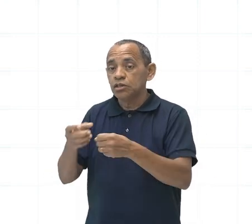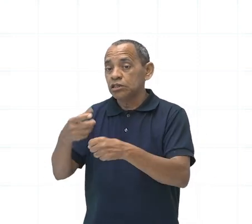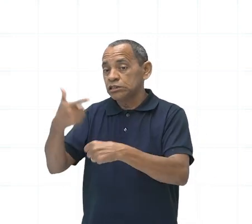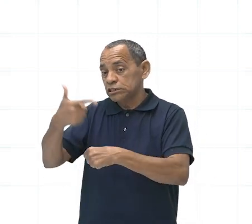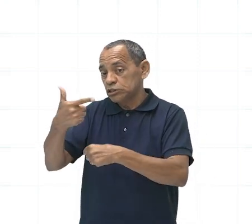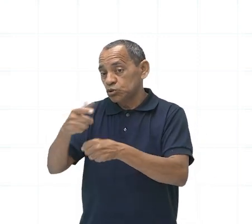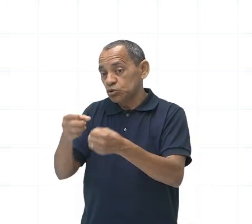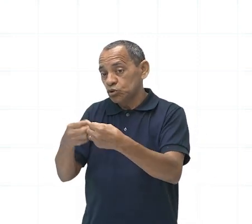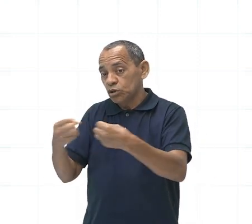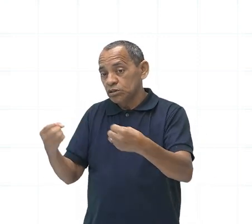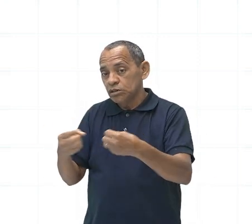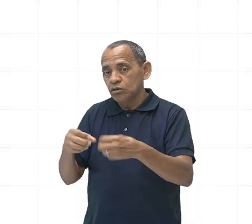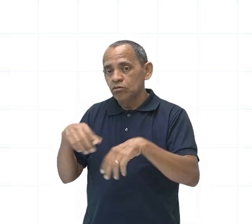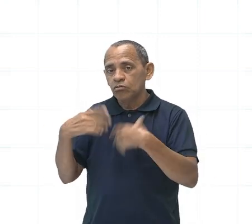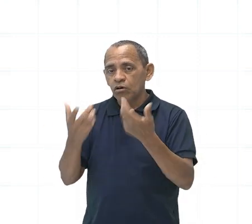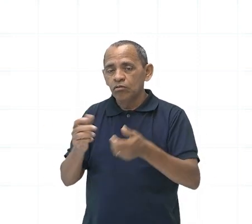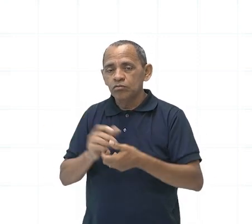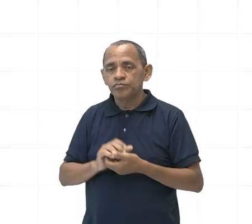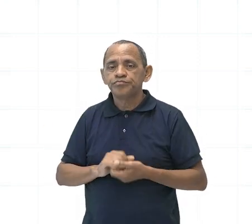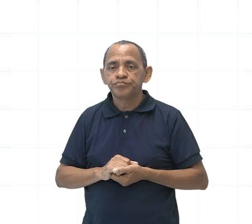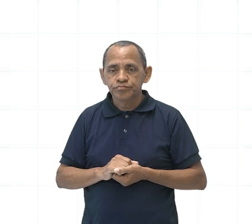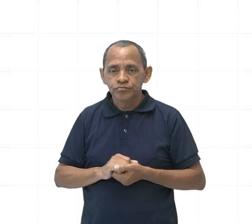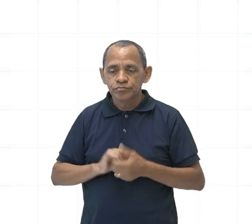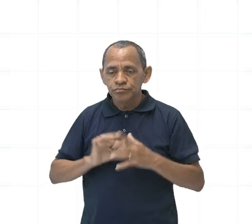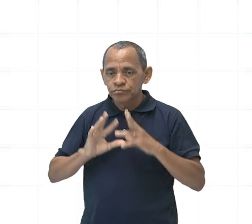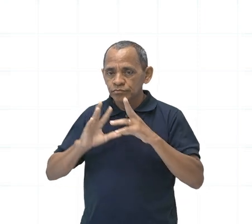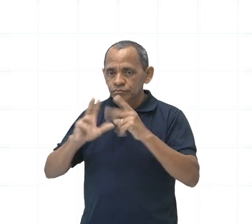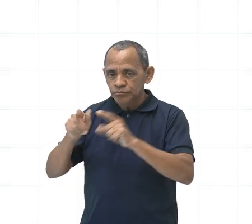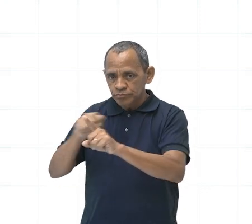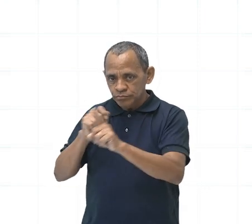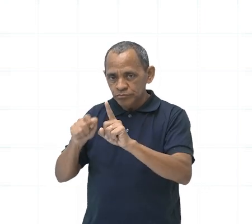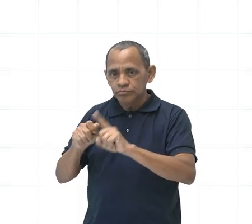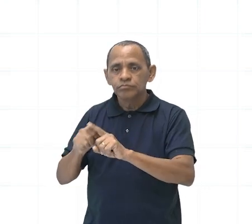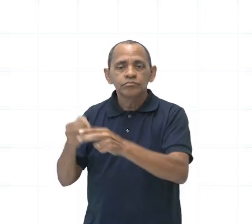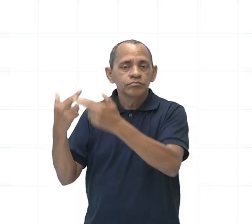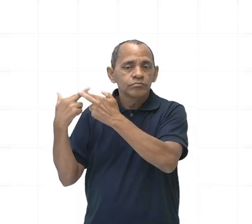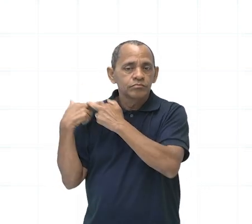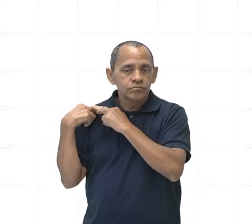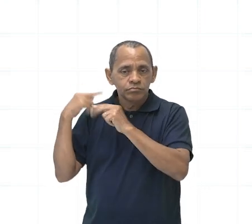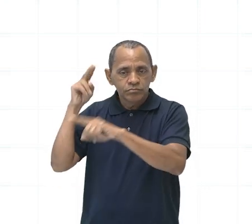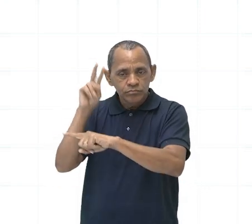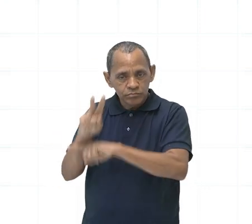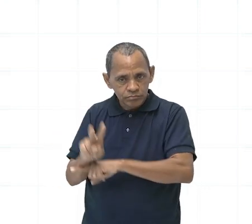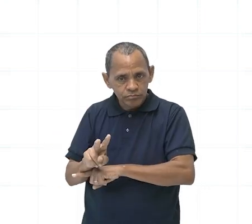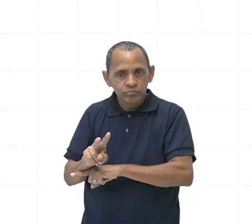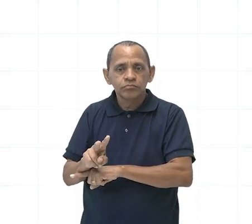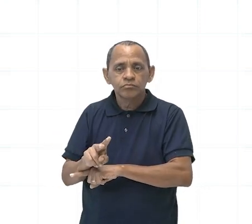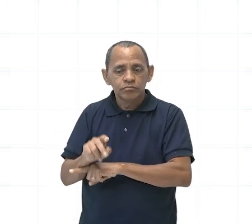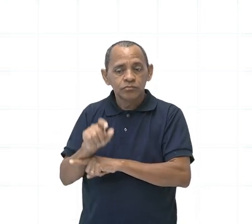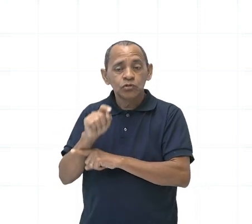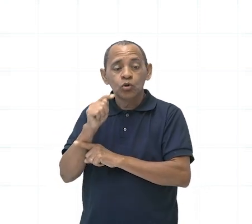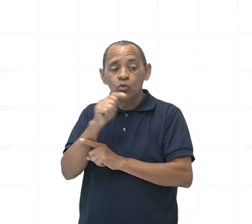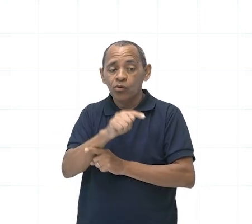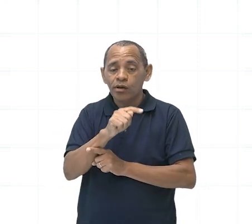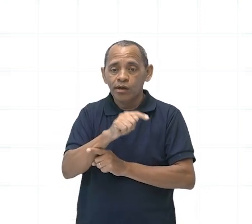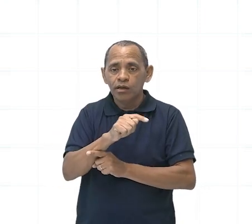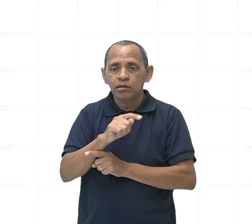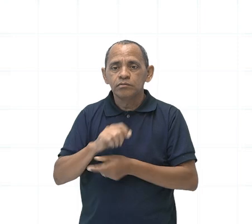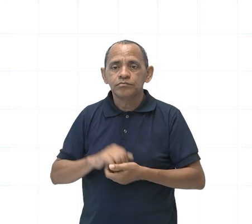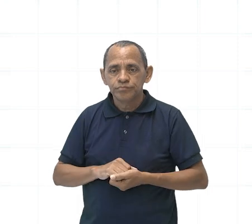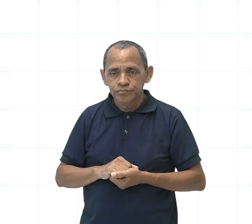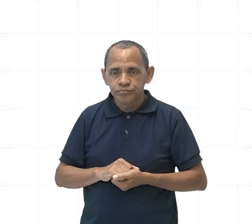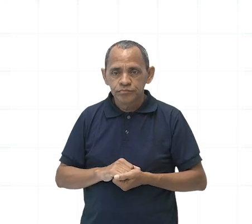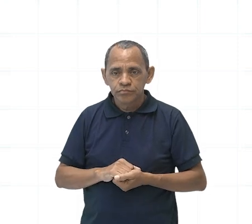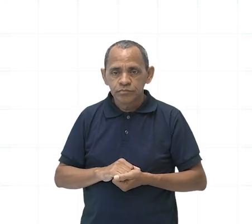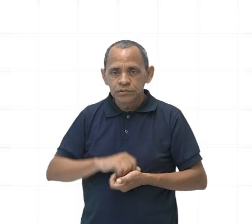oração é. A minha oração principal é: toda a sociedade é responsável pelo cuidado com elas.